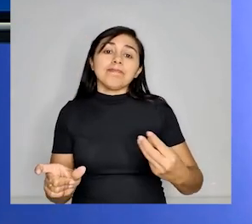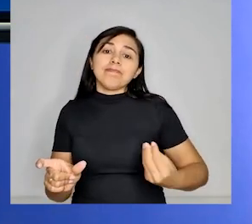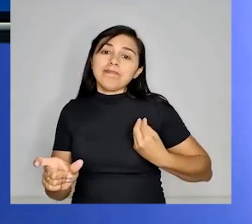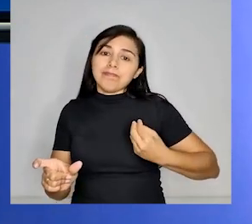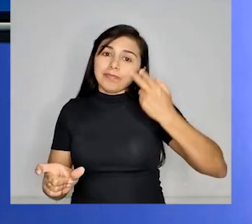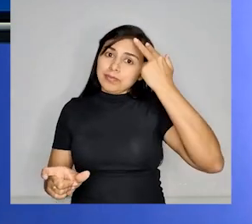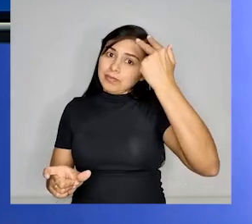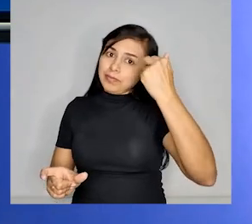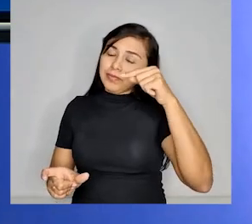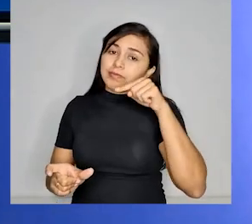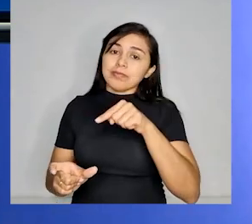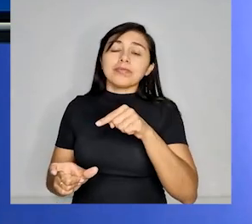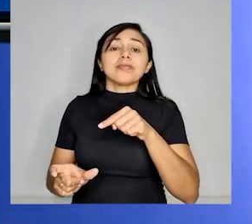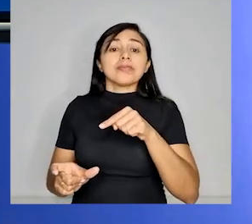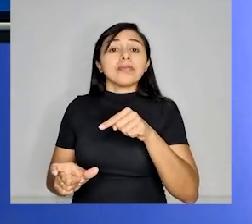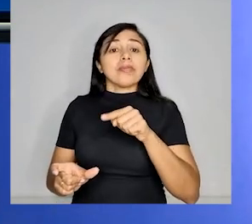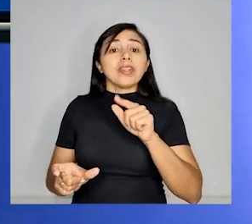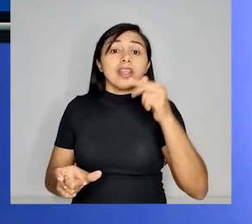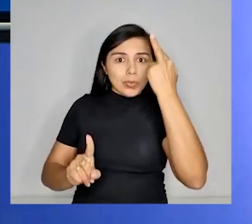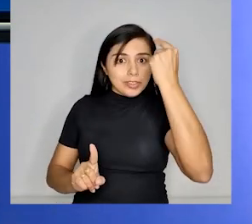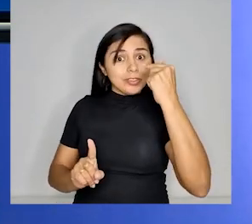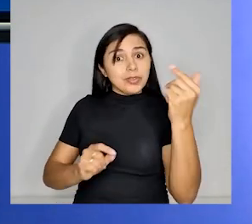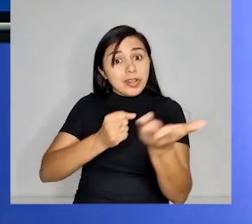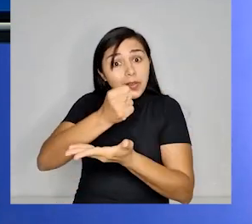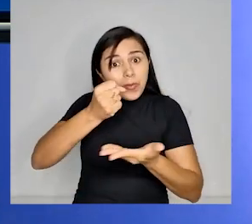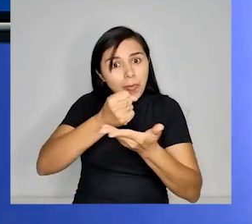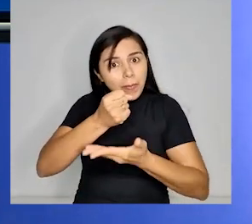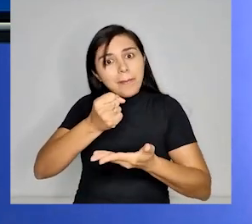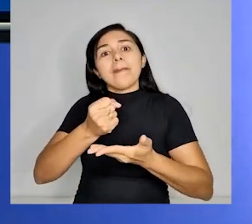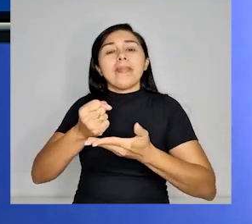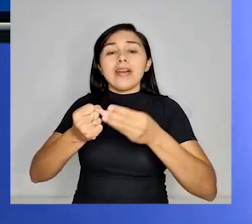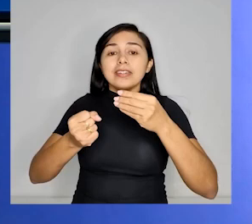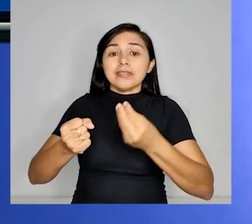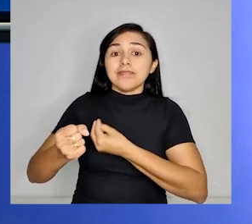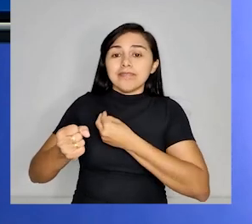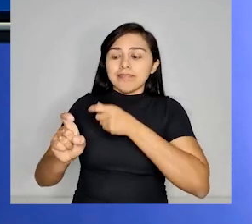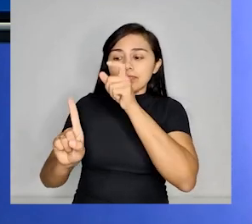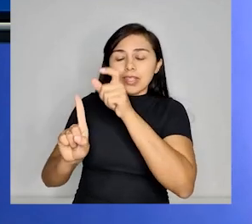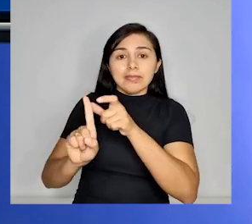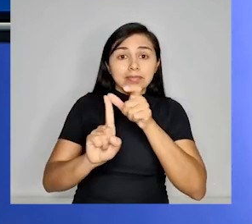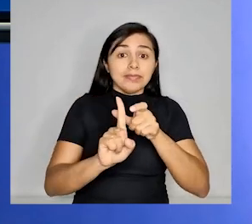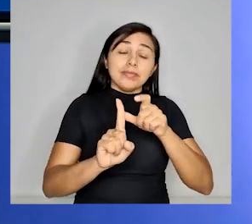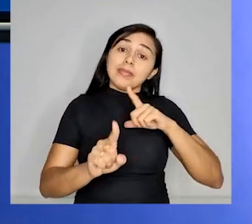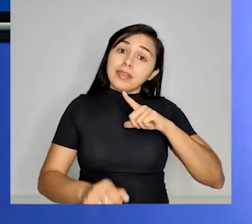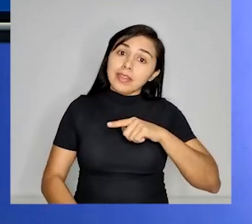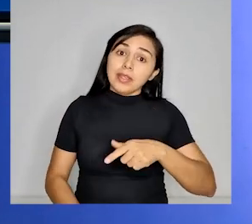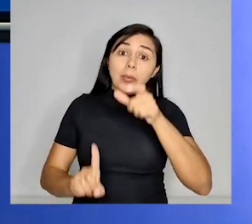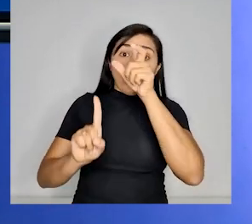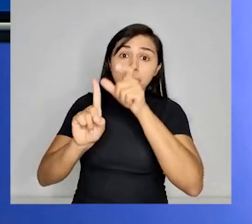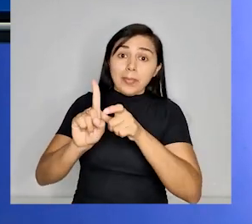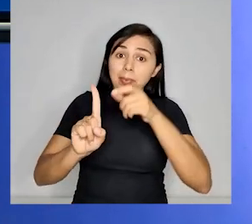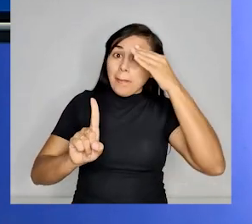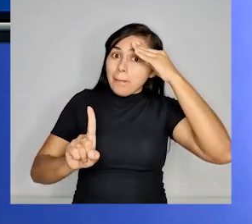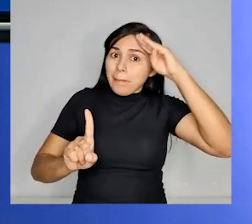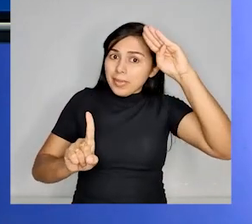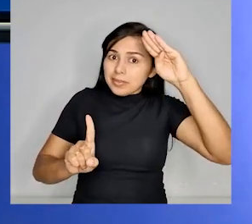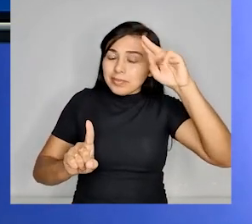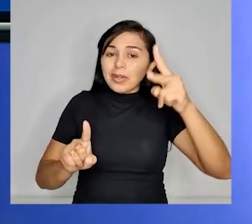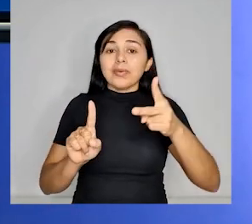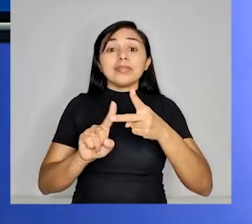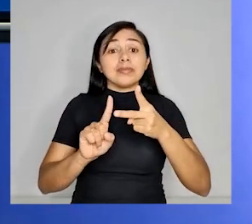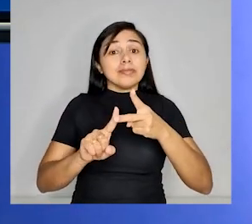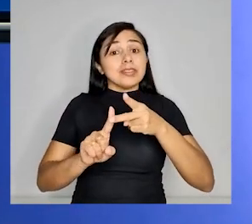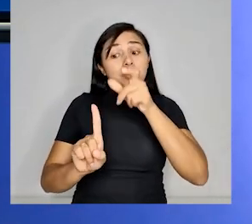compõem a narrativa, sendo classificados em personagens principais e personagens secundários. Os principais